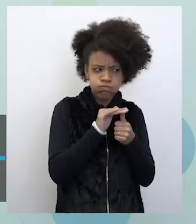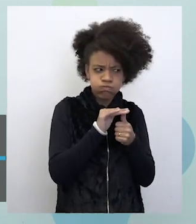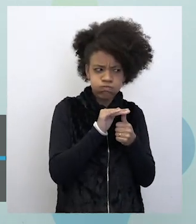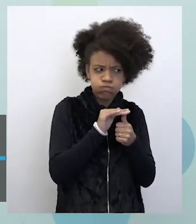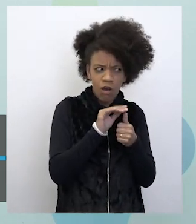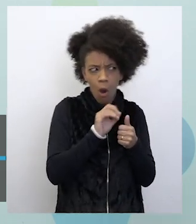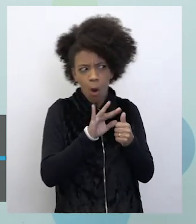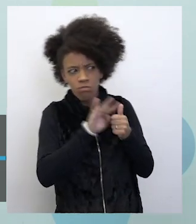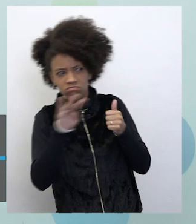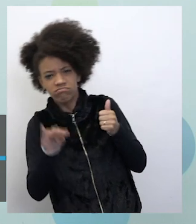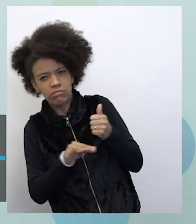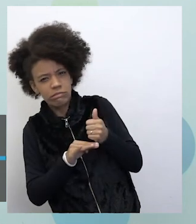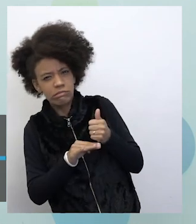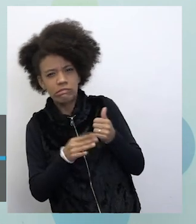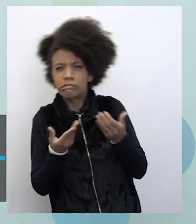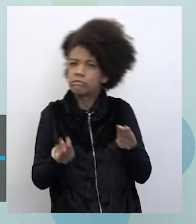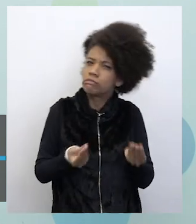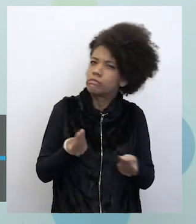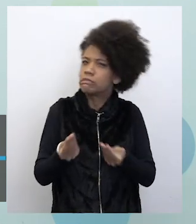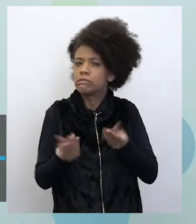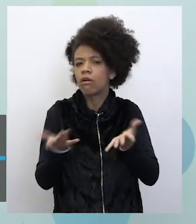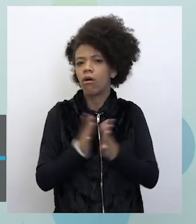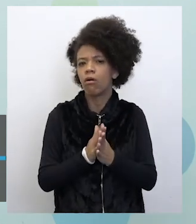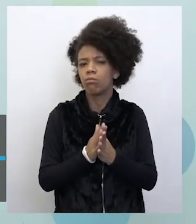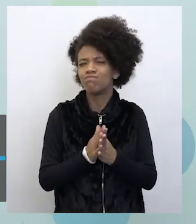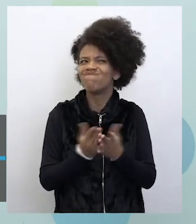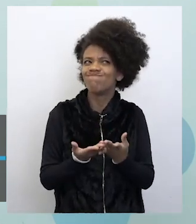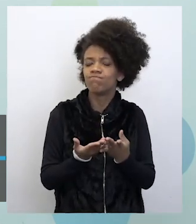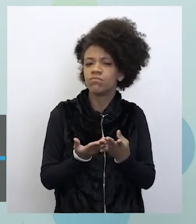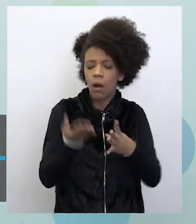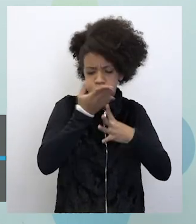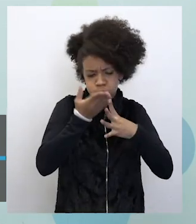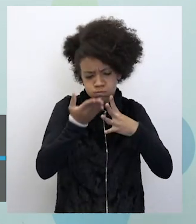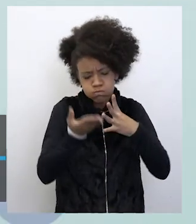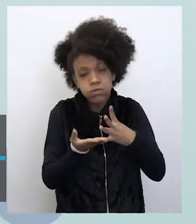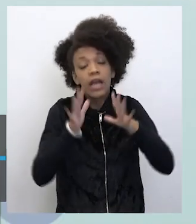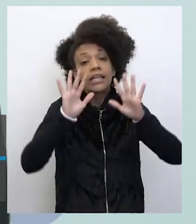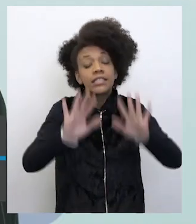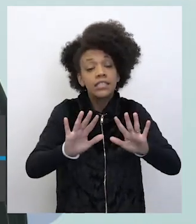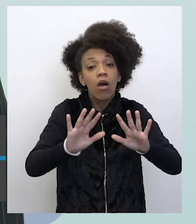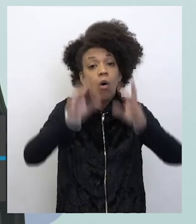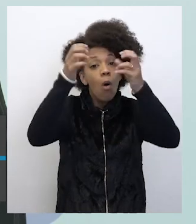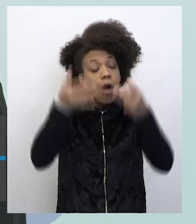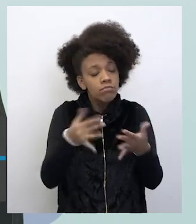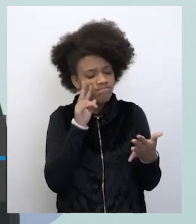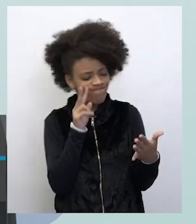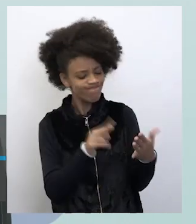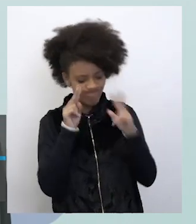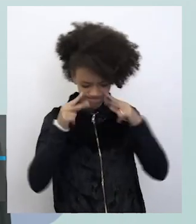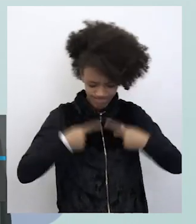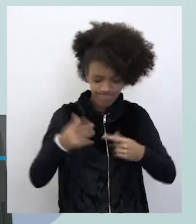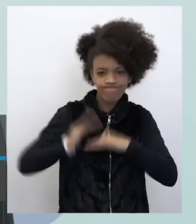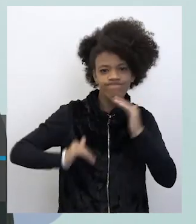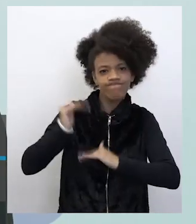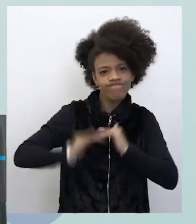será que eu ainda estou no anterior? Ou será que eu estou no intermediário? Então, quando a gente coloca essa evidência, essa